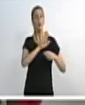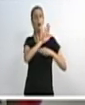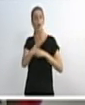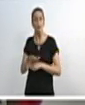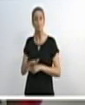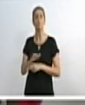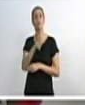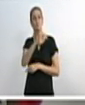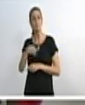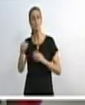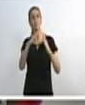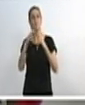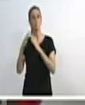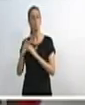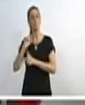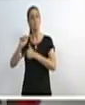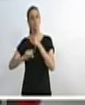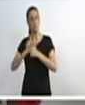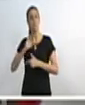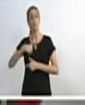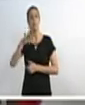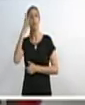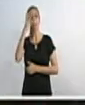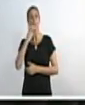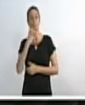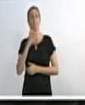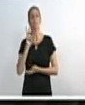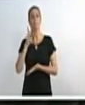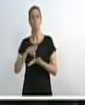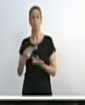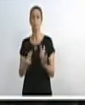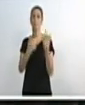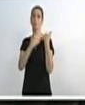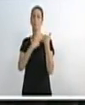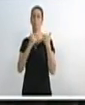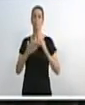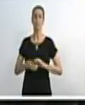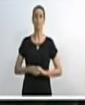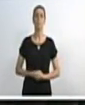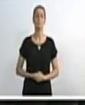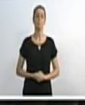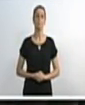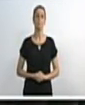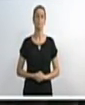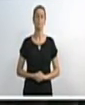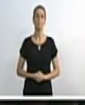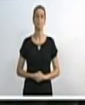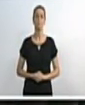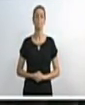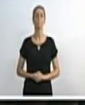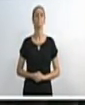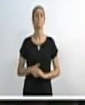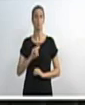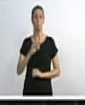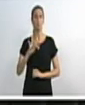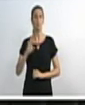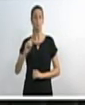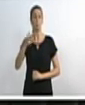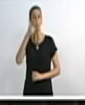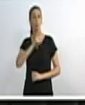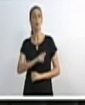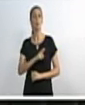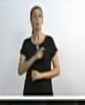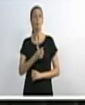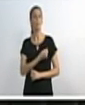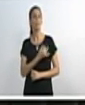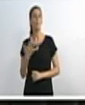mais tranquilidade e seriedade. Parabéns, Ito. Muito bem, muito elogiado aqui o requerimento do nosso colega Ito.